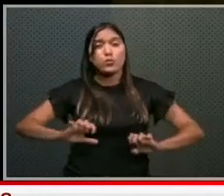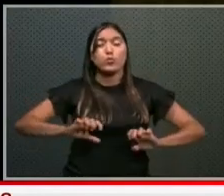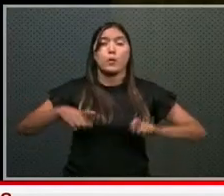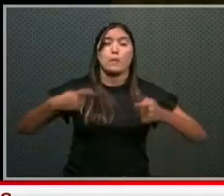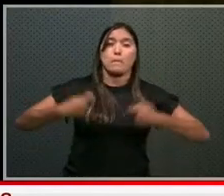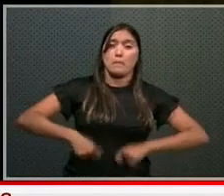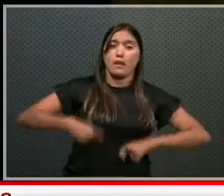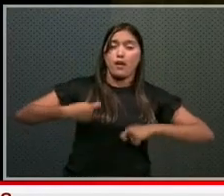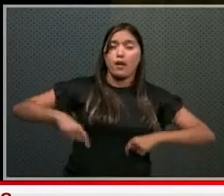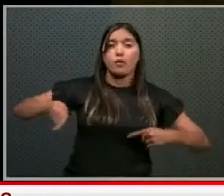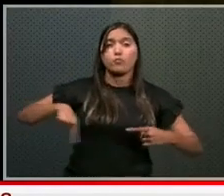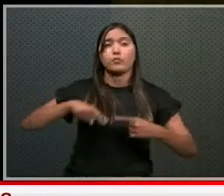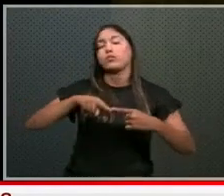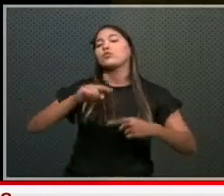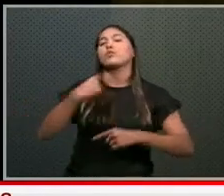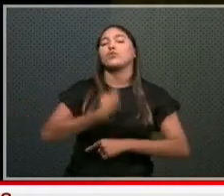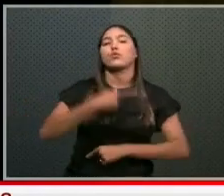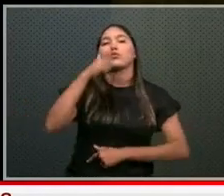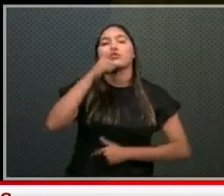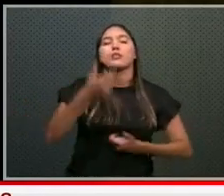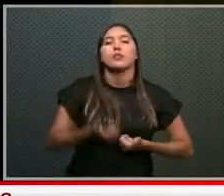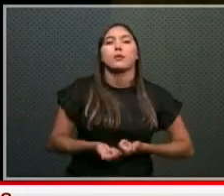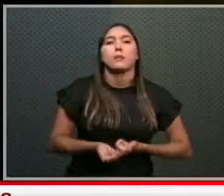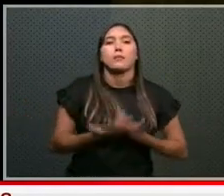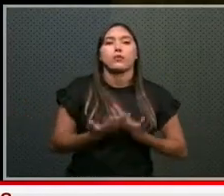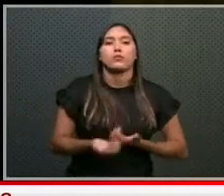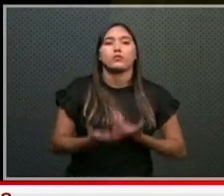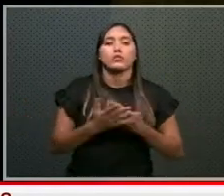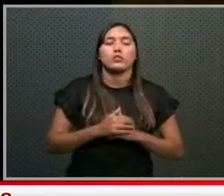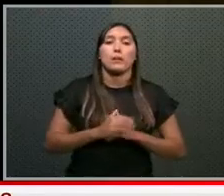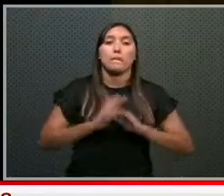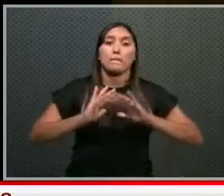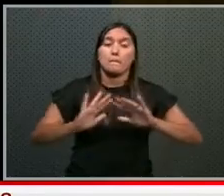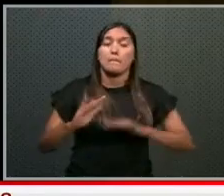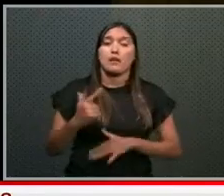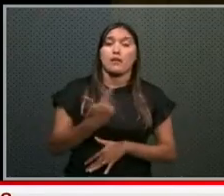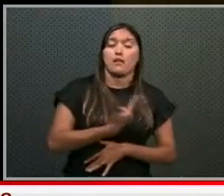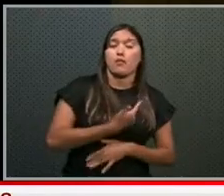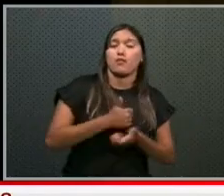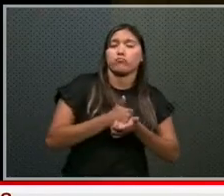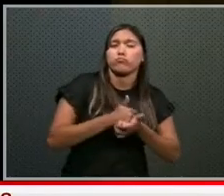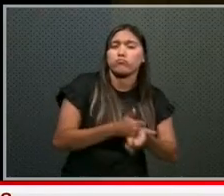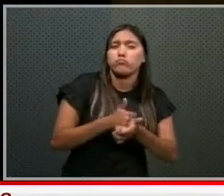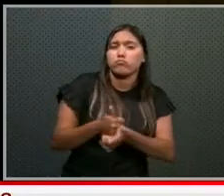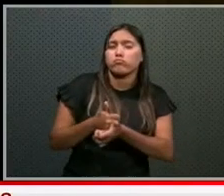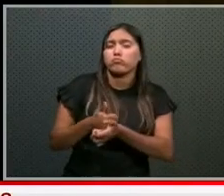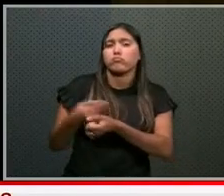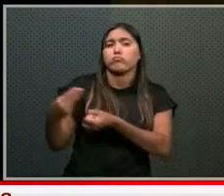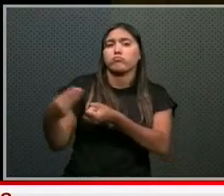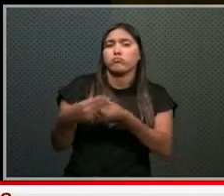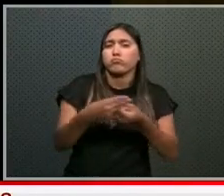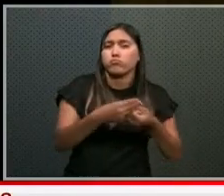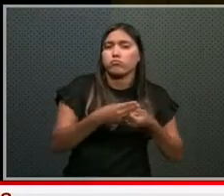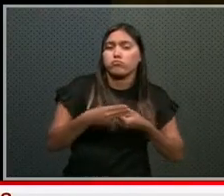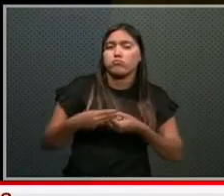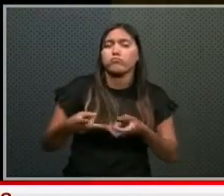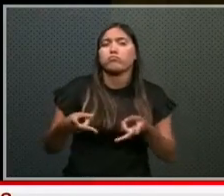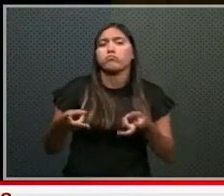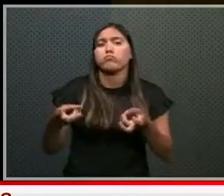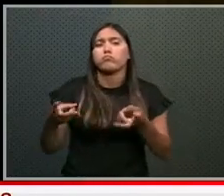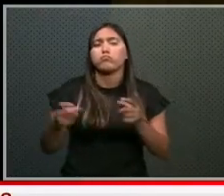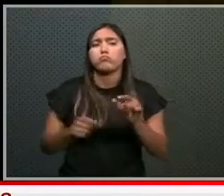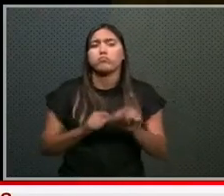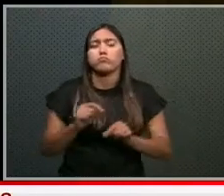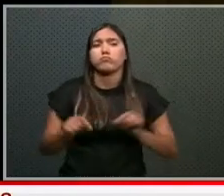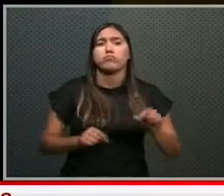necessário para que nós possamos produzir e eu tenho acompanhado vários municípios desse estado e sei